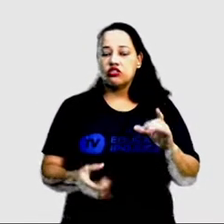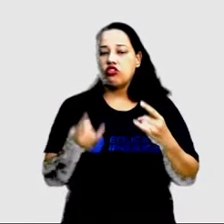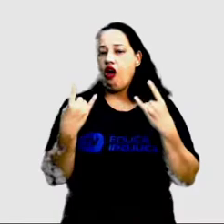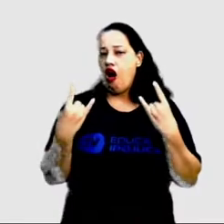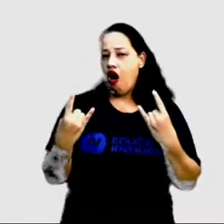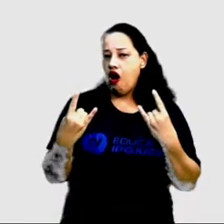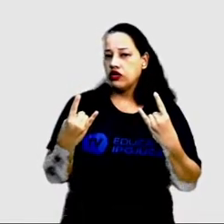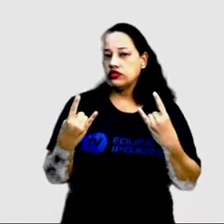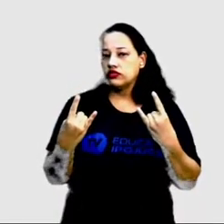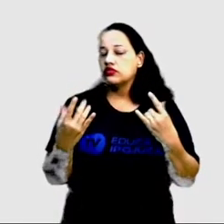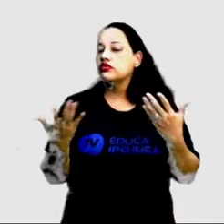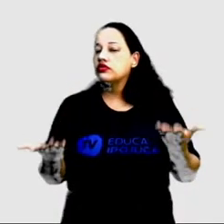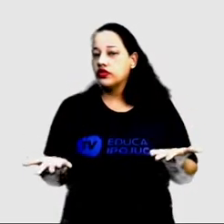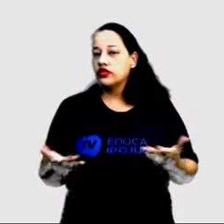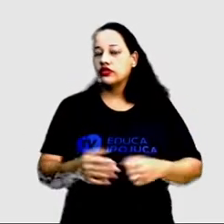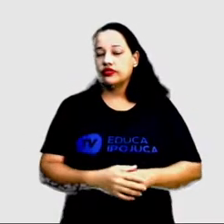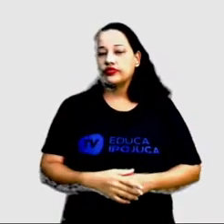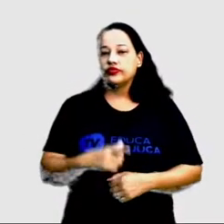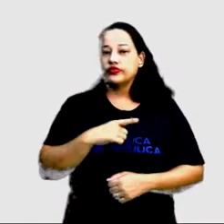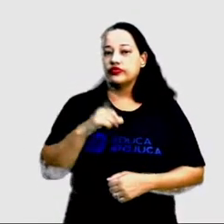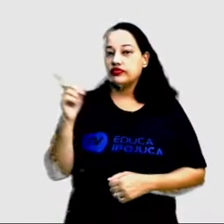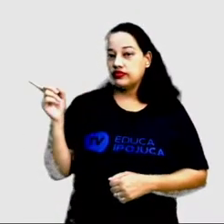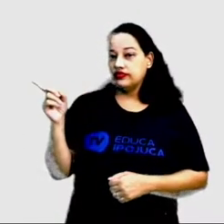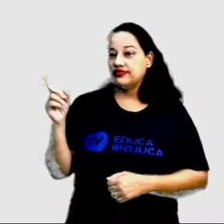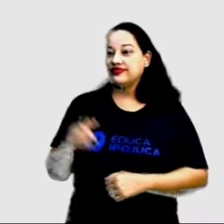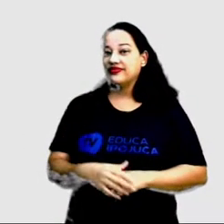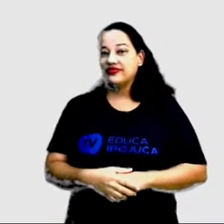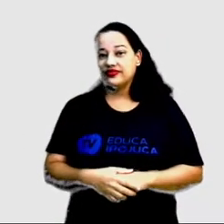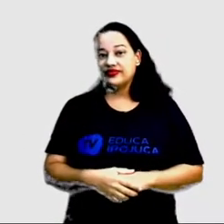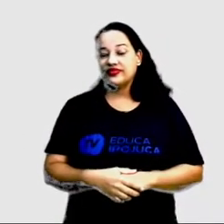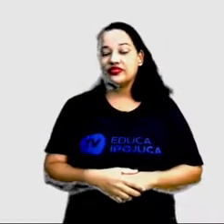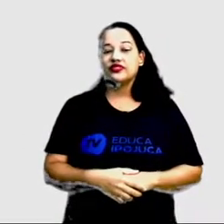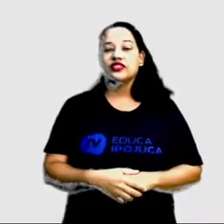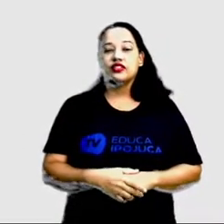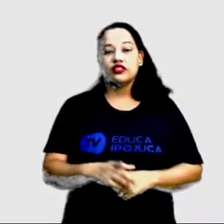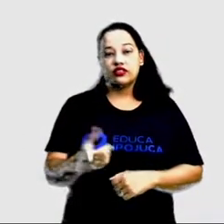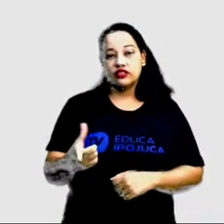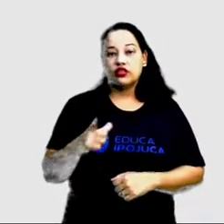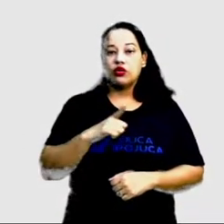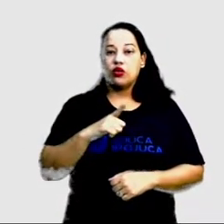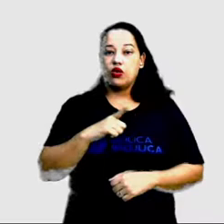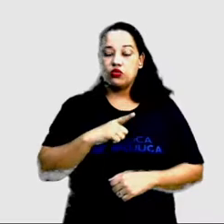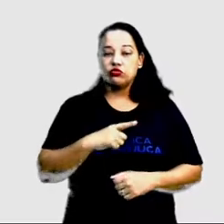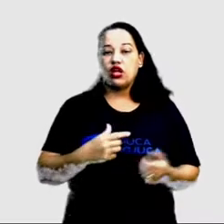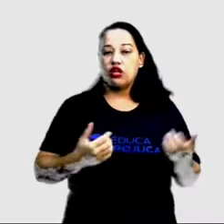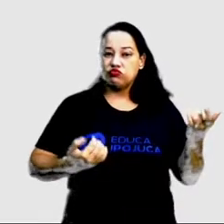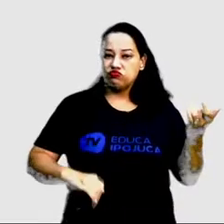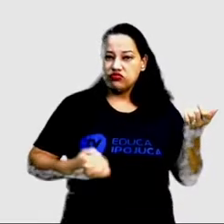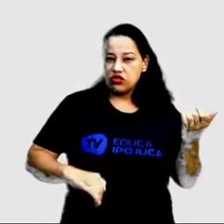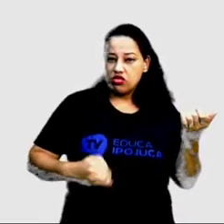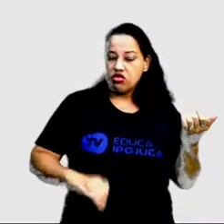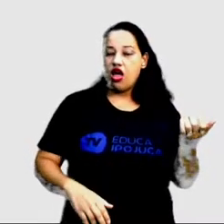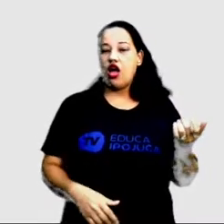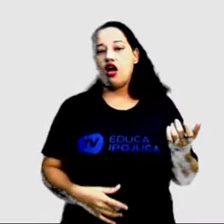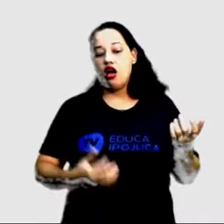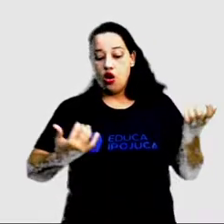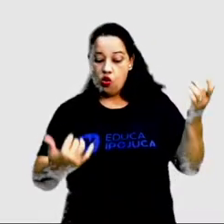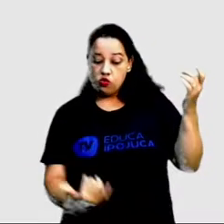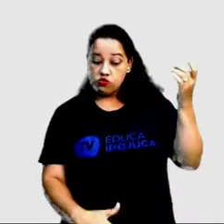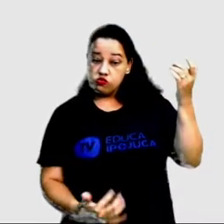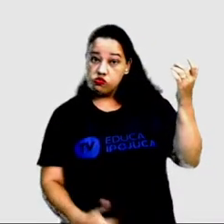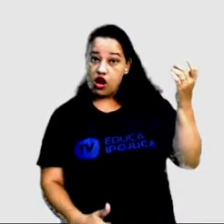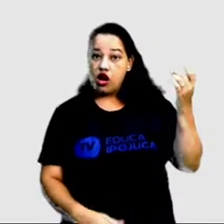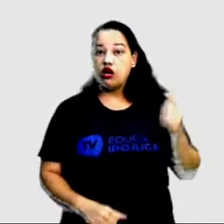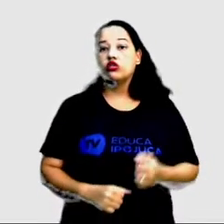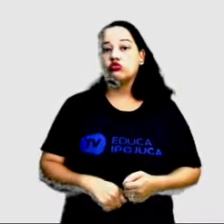rock? Nós temos aqui o rock, caracterizado por guitarras, baixos e